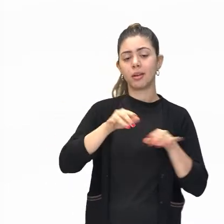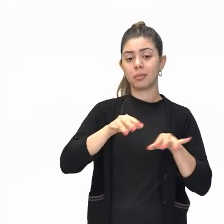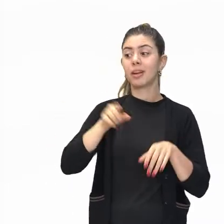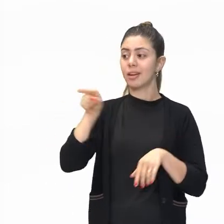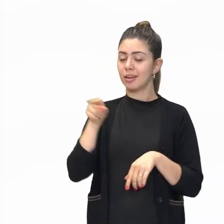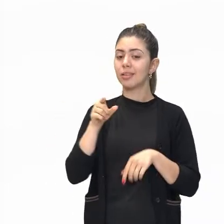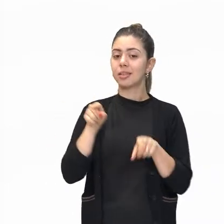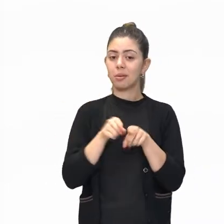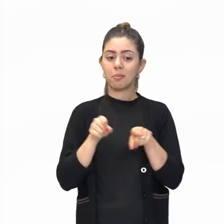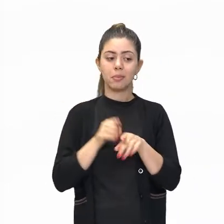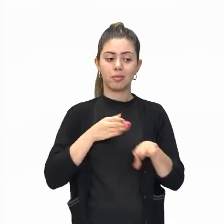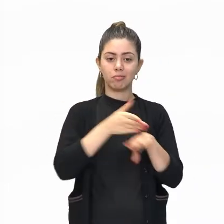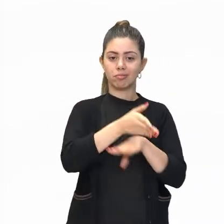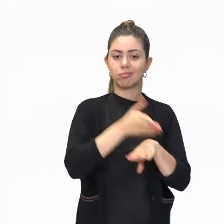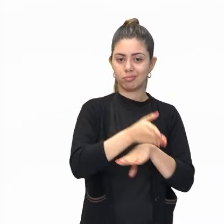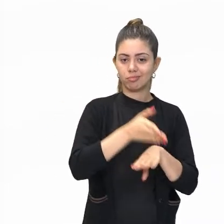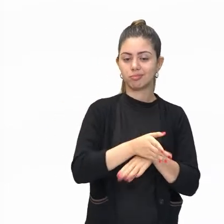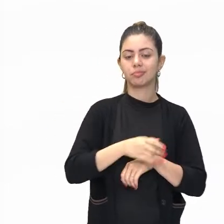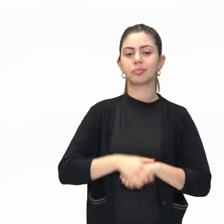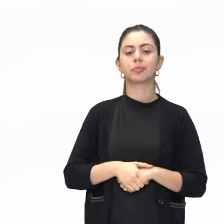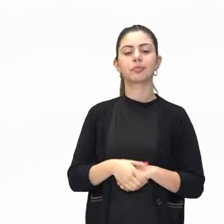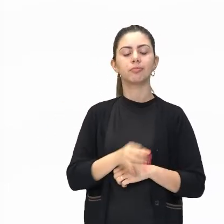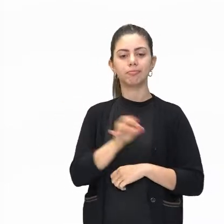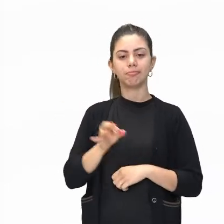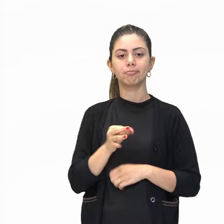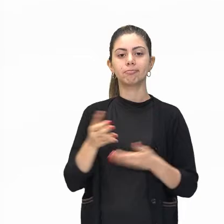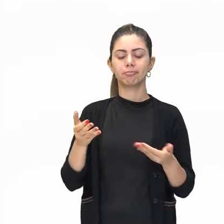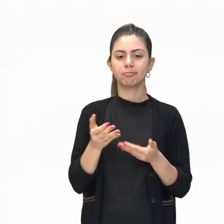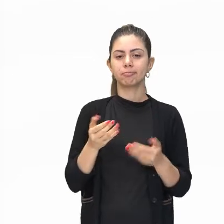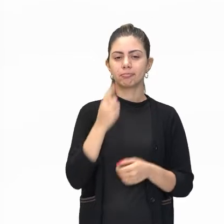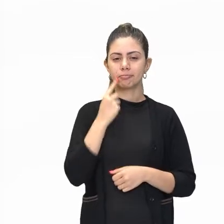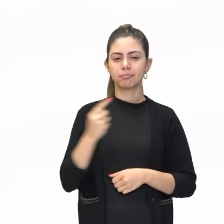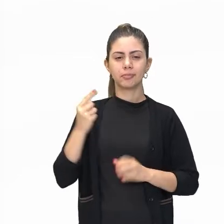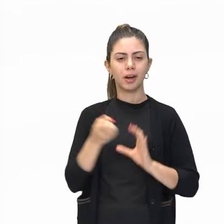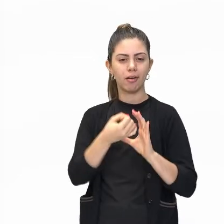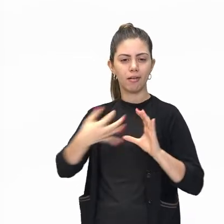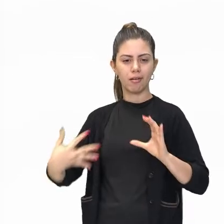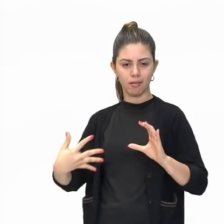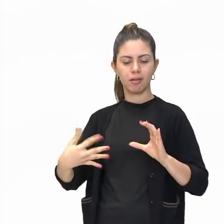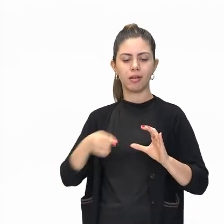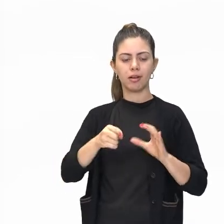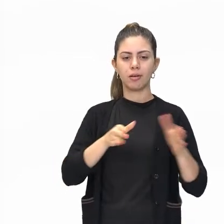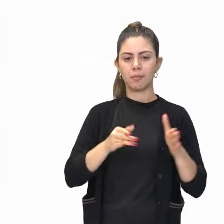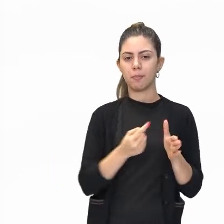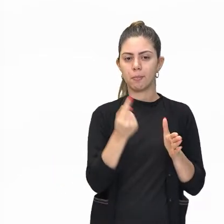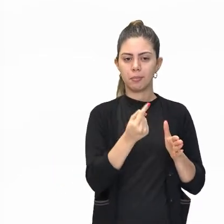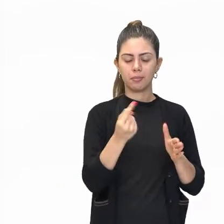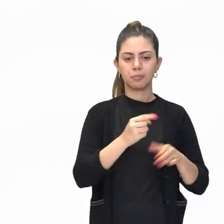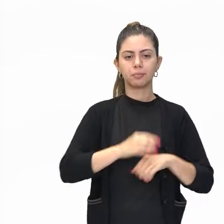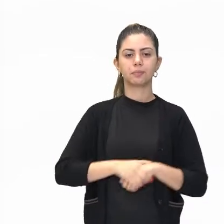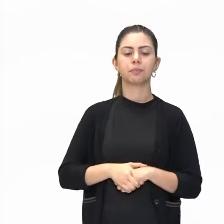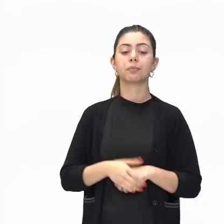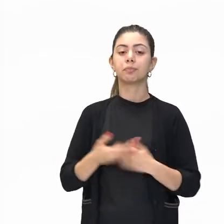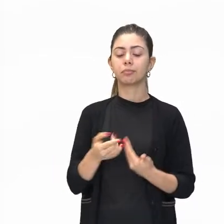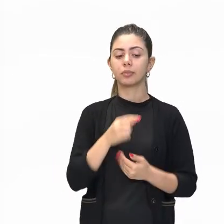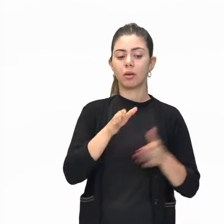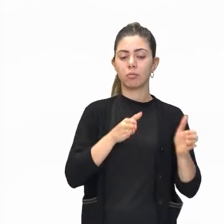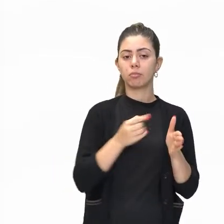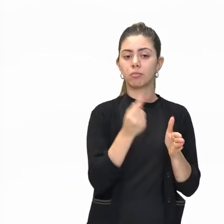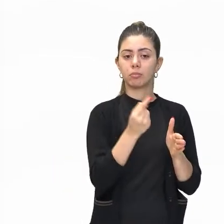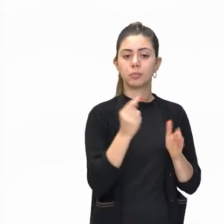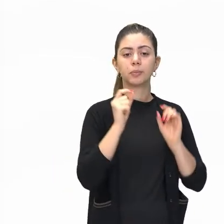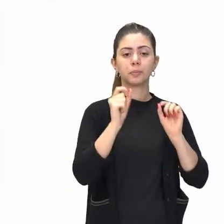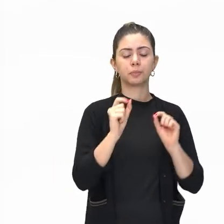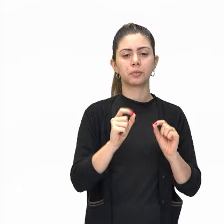participou de forma ativa, certo? Então, vamos agora para as características dessa primeira fase. Nessa primeira